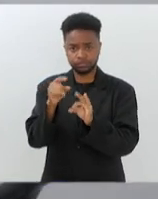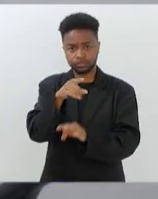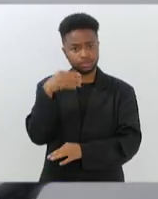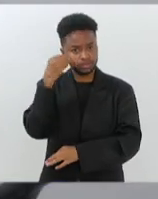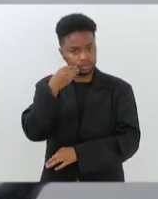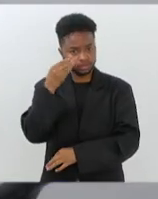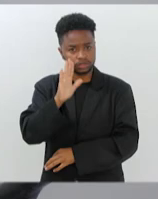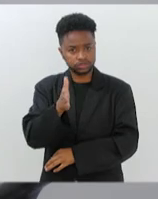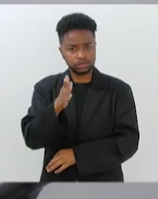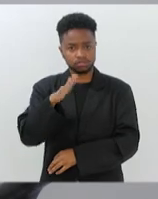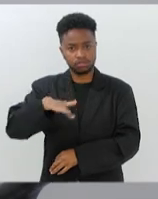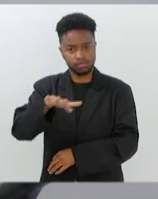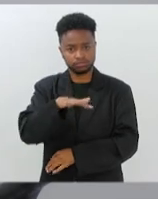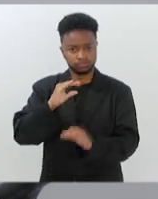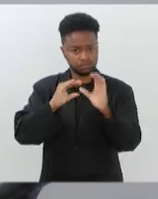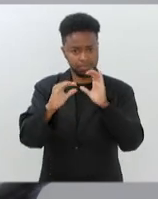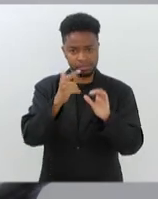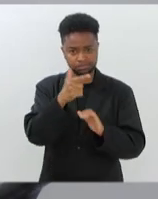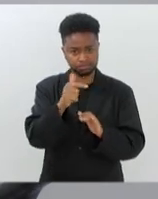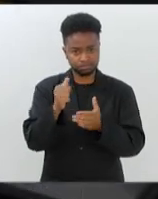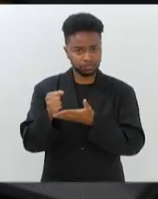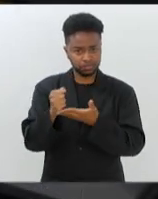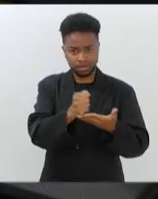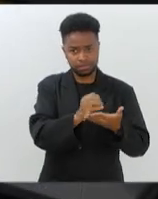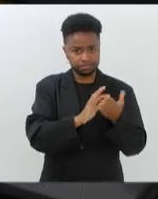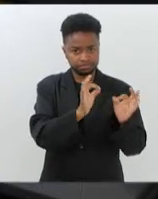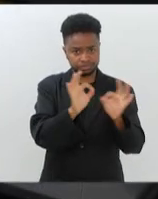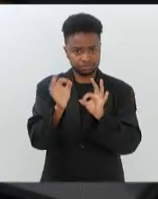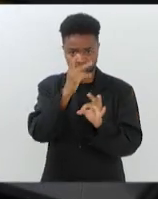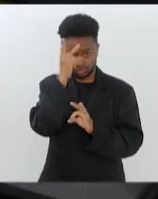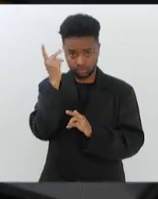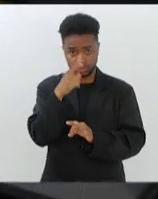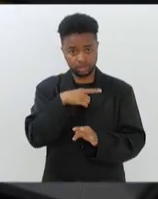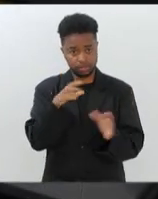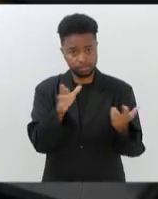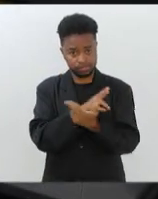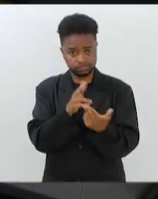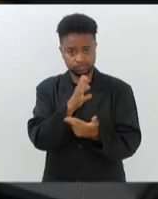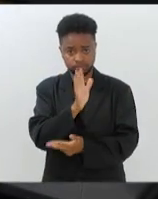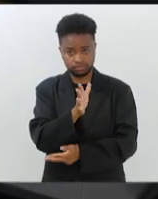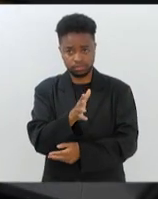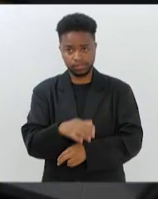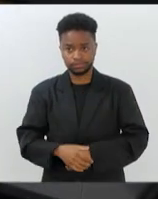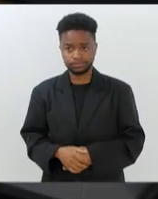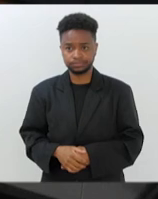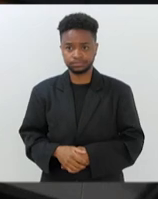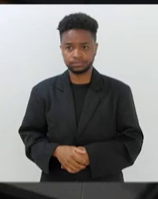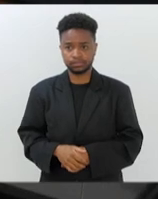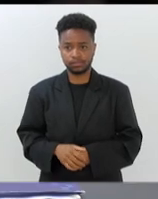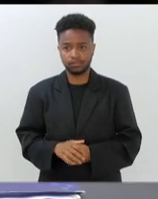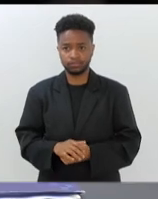levou nenhum profissional que o Senhor tivesse relação é verdade deputado a medida com que a gente teve tão tão tão complexa como essa e